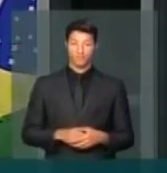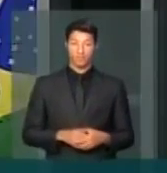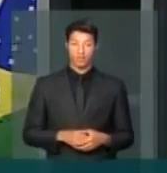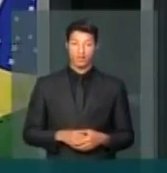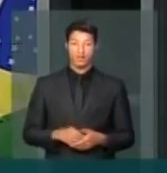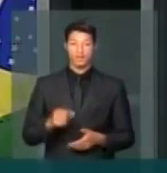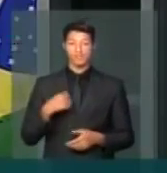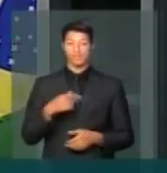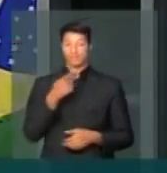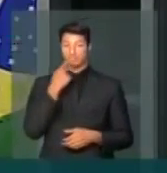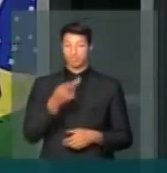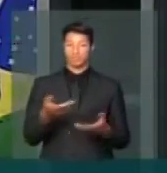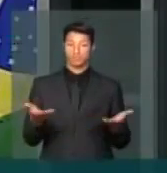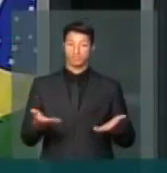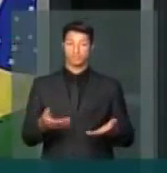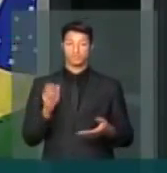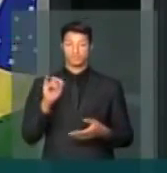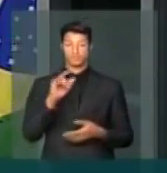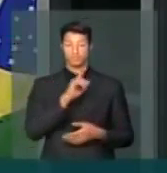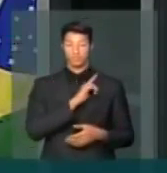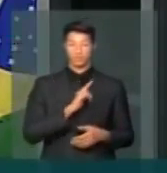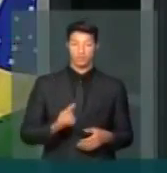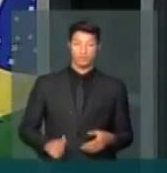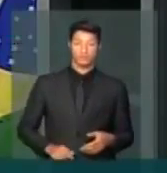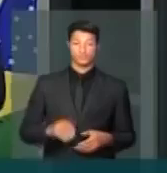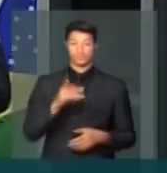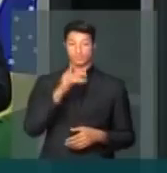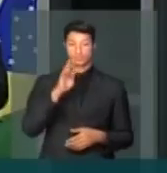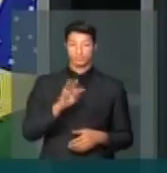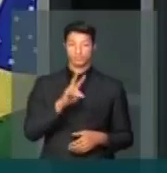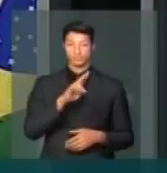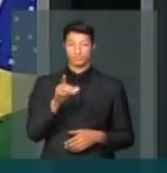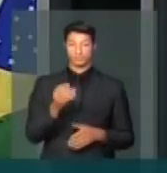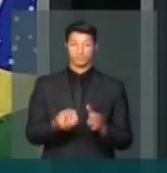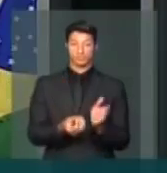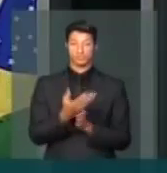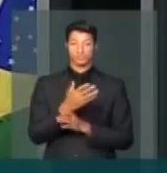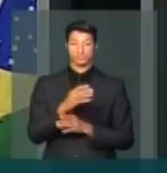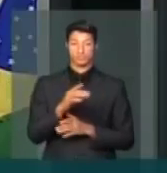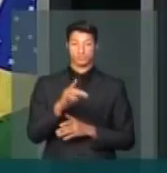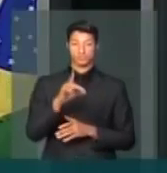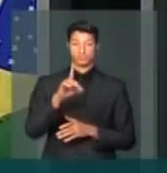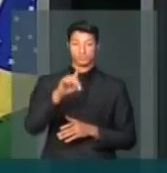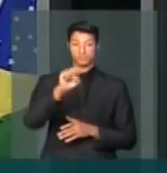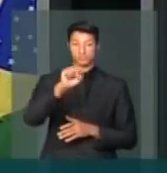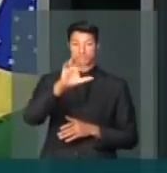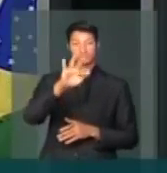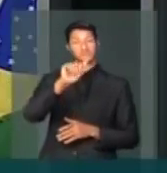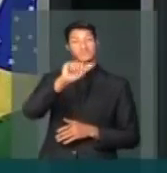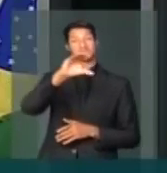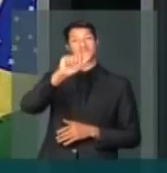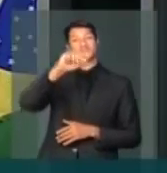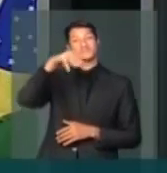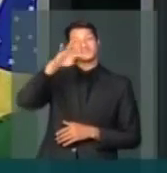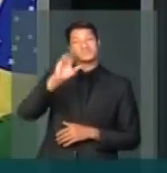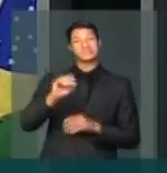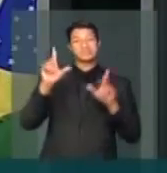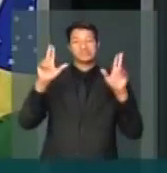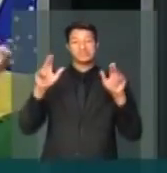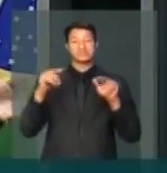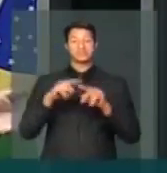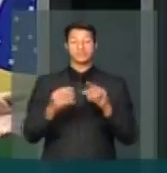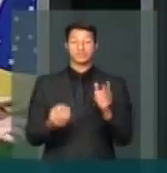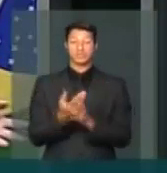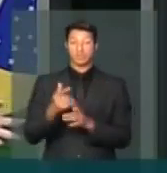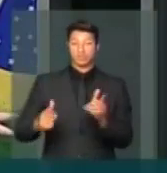Vinícius? Eu estava comentando ainda há pouco que o governo do PT daqui a pouco vai lançar o desfacamento, ou seja, porque